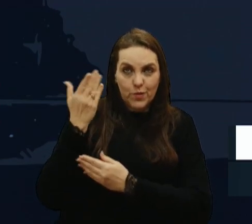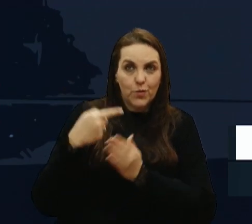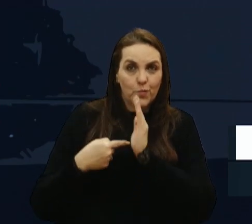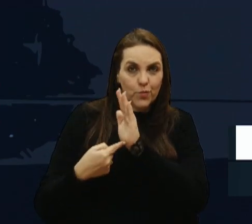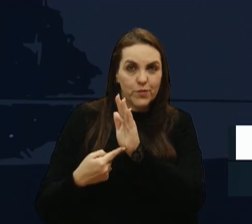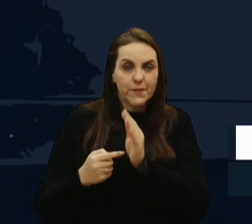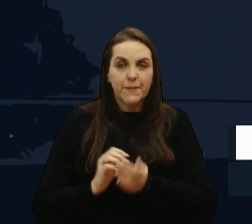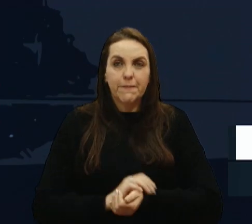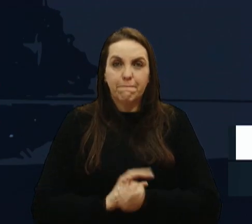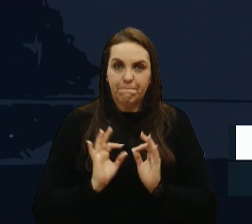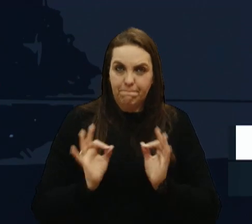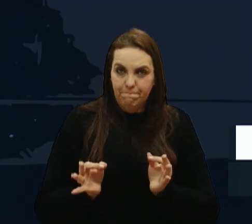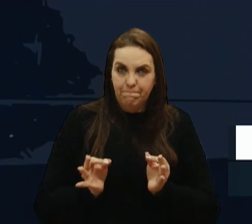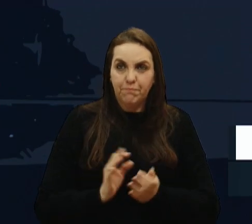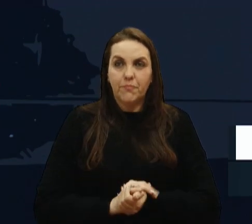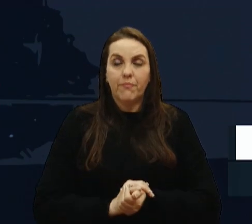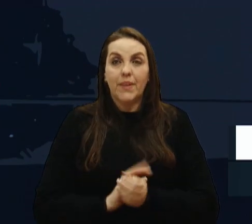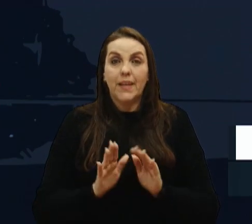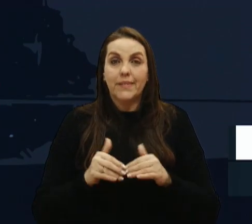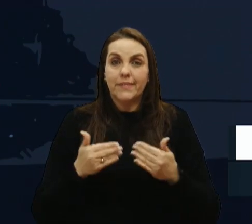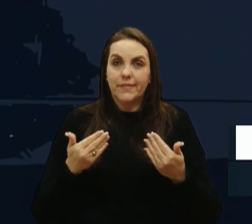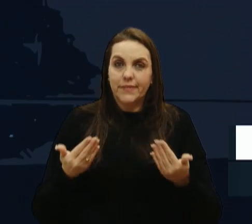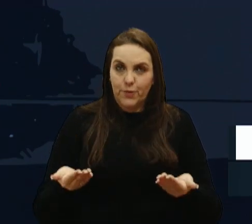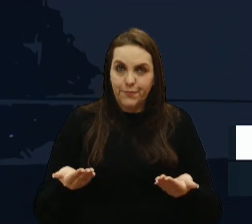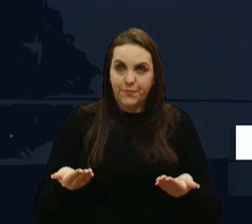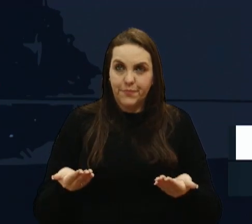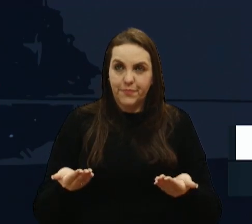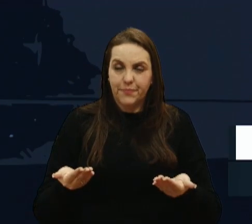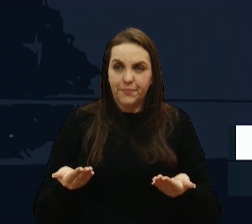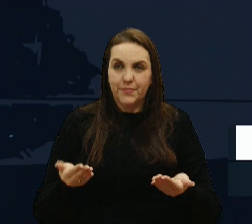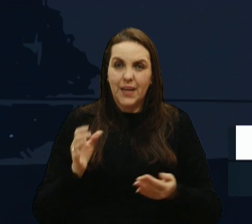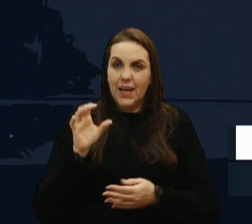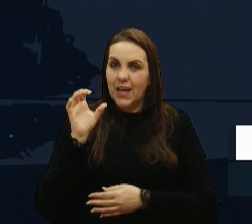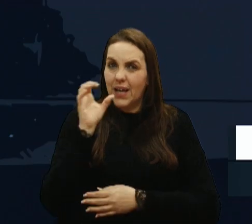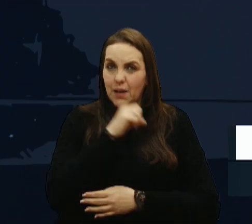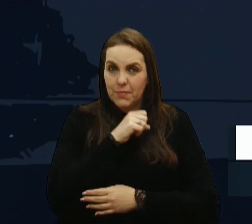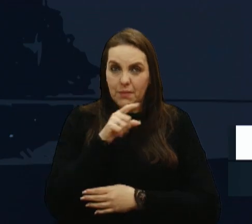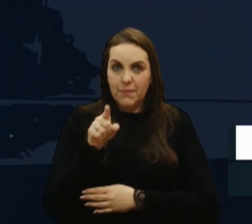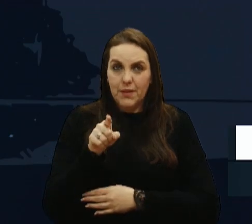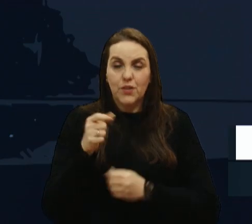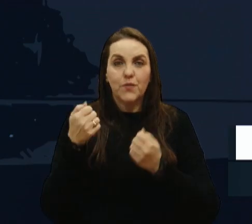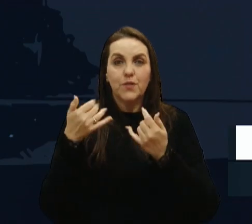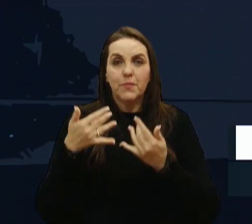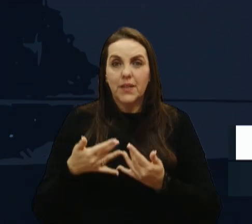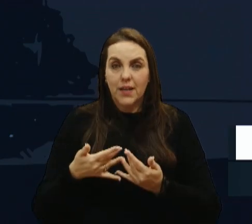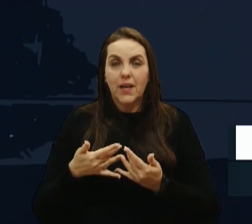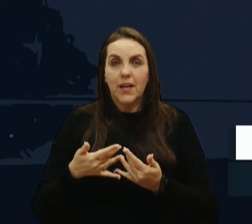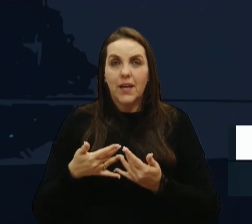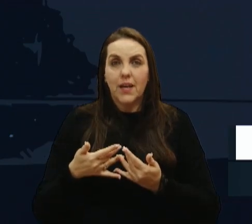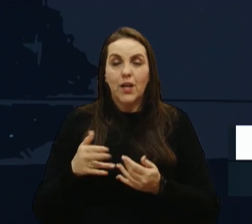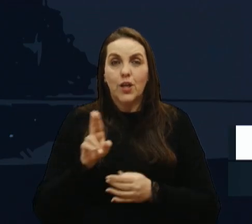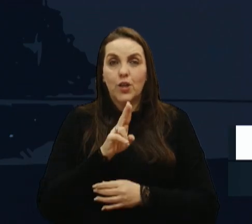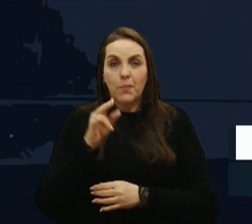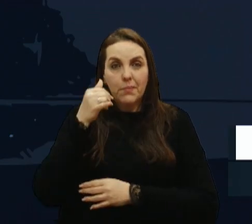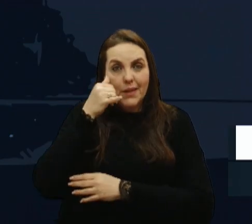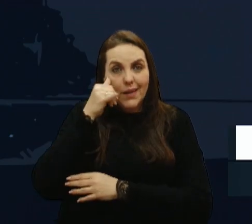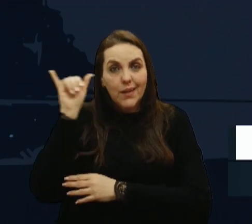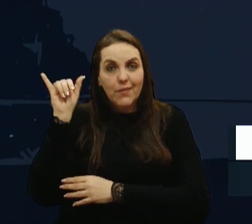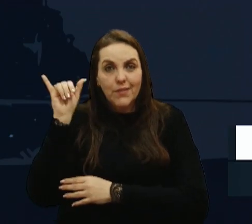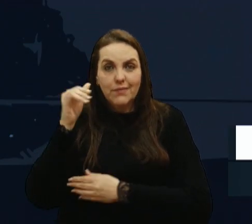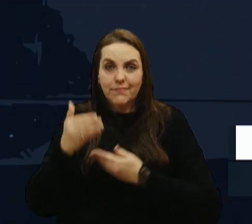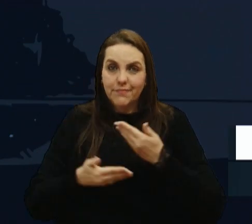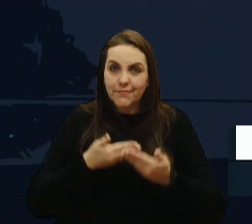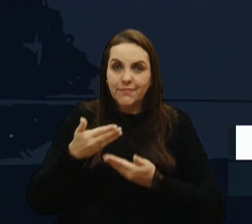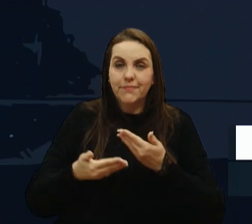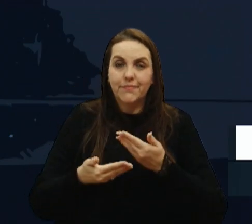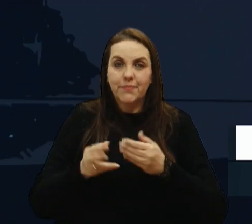aí. Correto? Pois bem, rapidamente passando pelo que nós chamamos de prevenir, atender